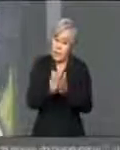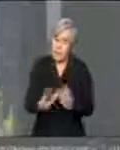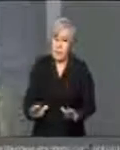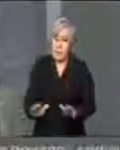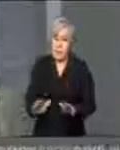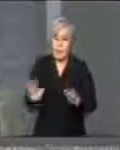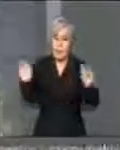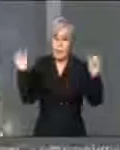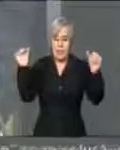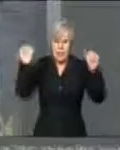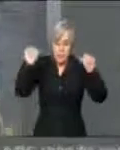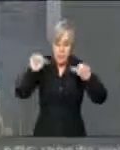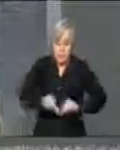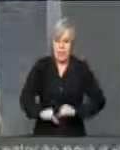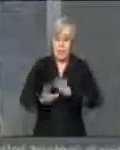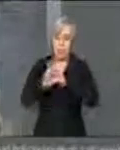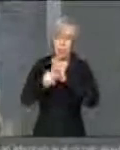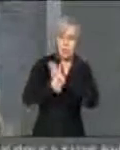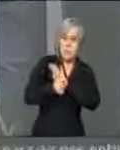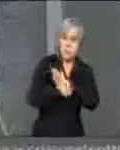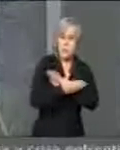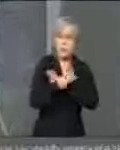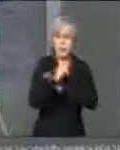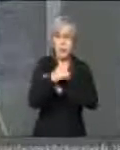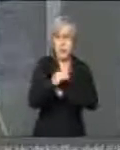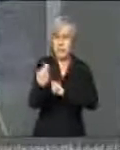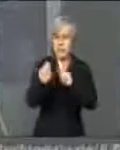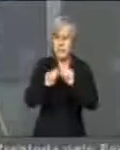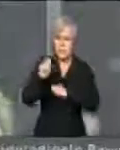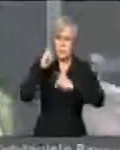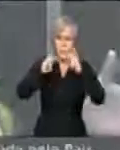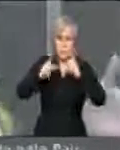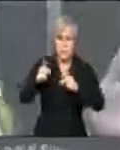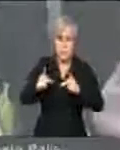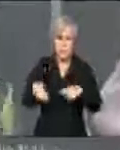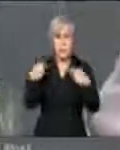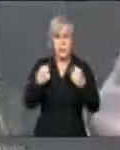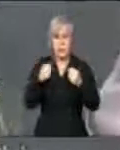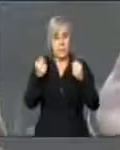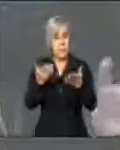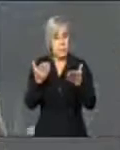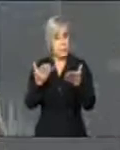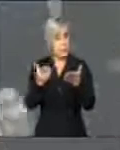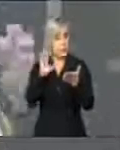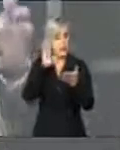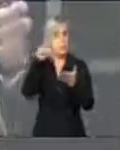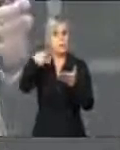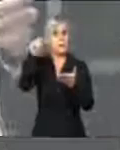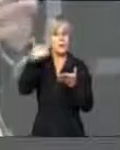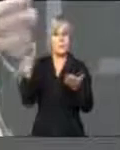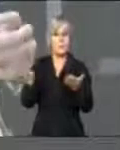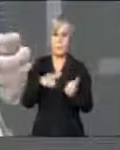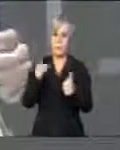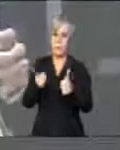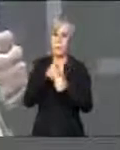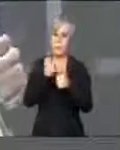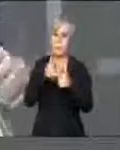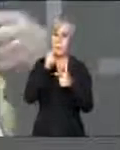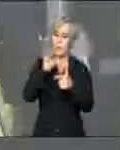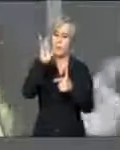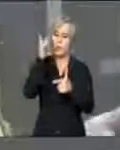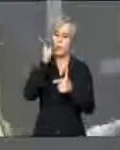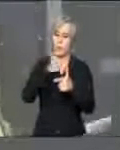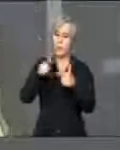de corrupção, de imoralidade, de crise econômica e política, nós temos que apostar nisso. Primeiro resolvemos a crise